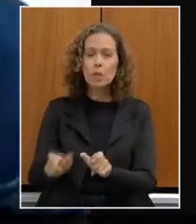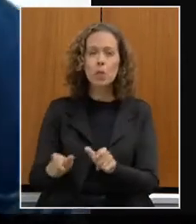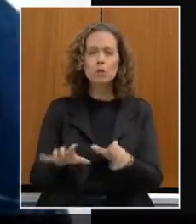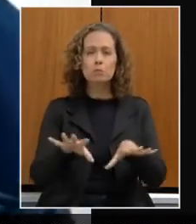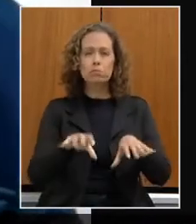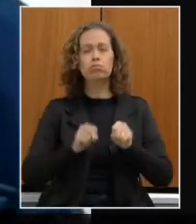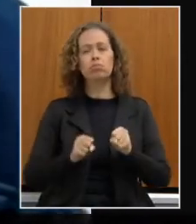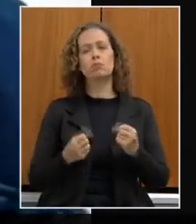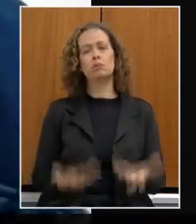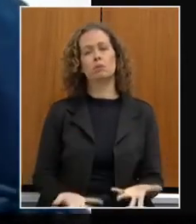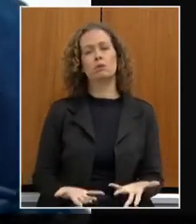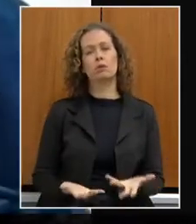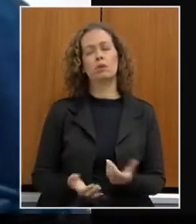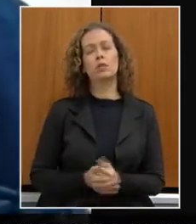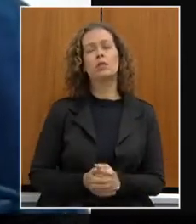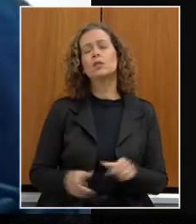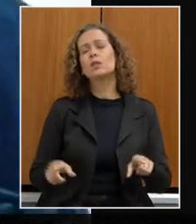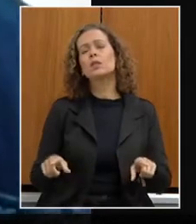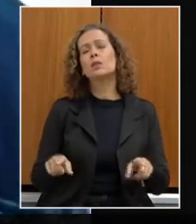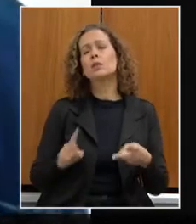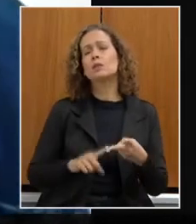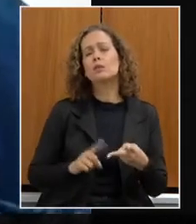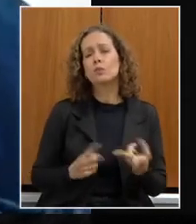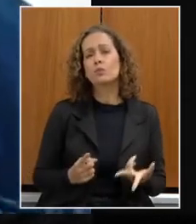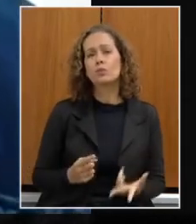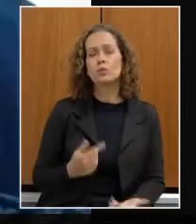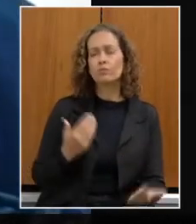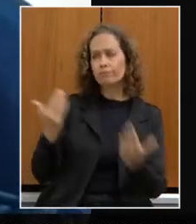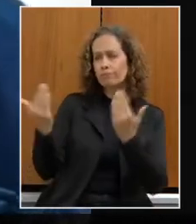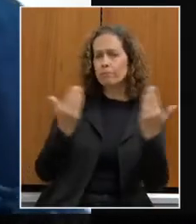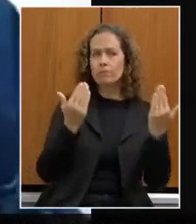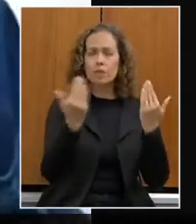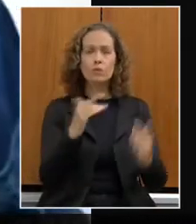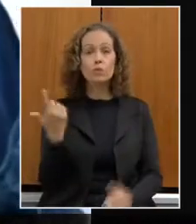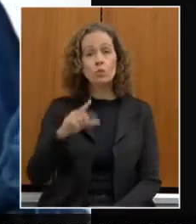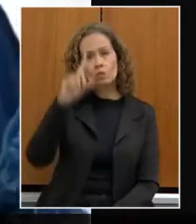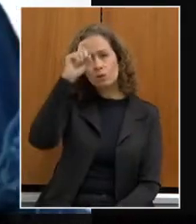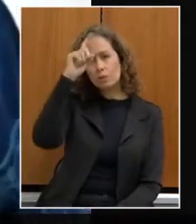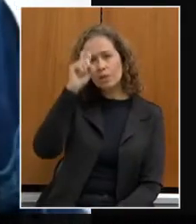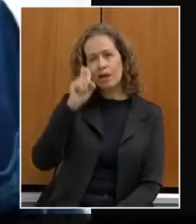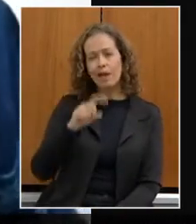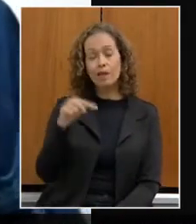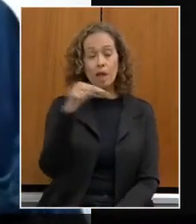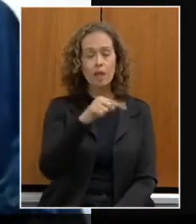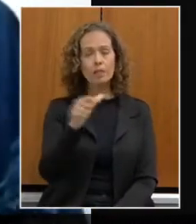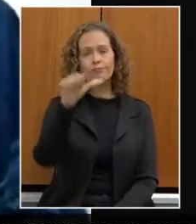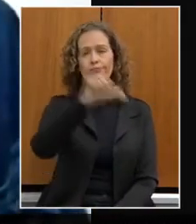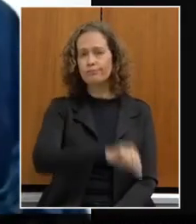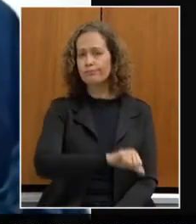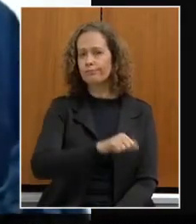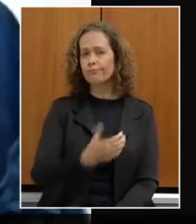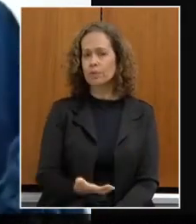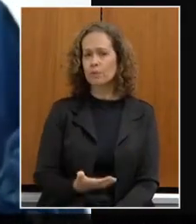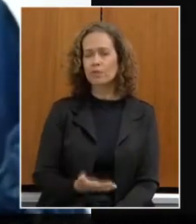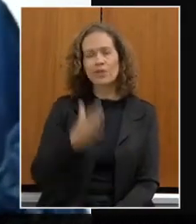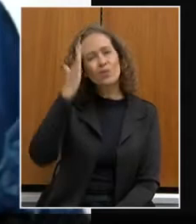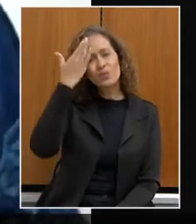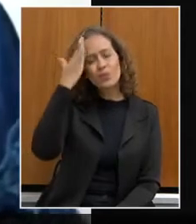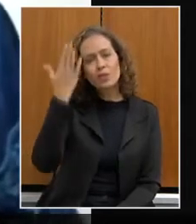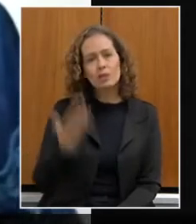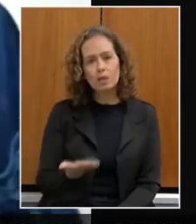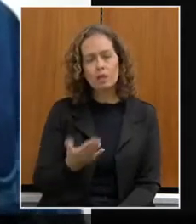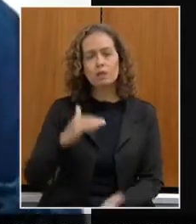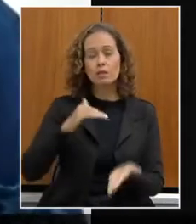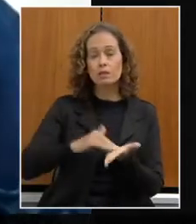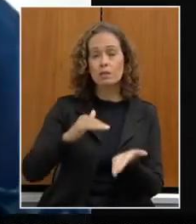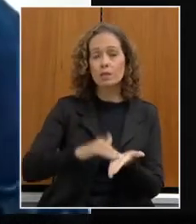FEMIG nós estamos inferiores e eu não entendo porque que os técnicos da secretaria e o governo